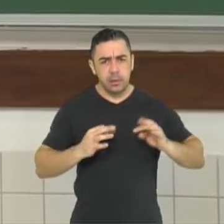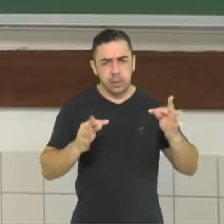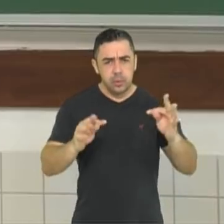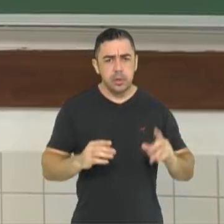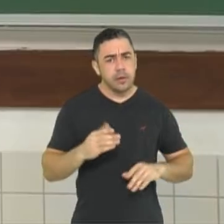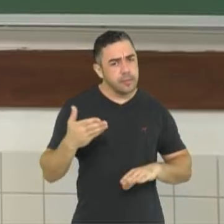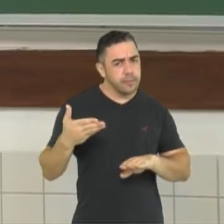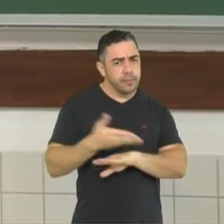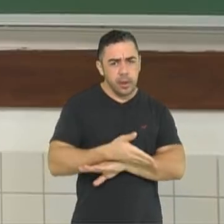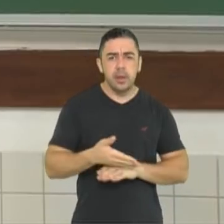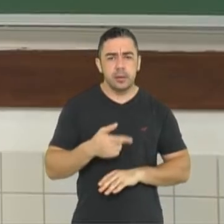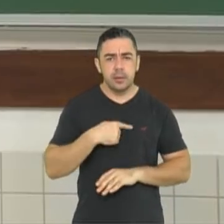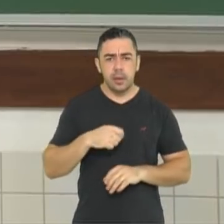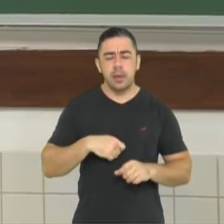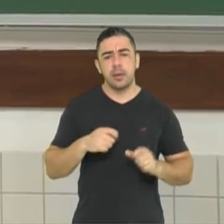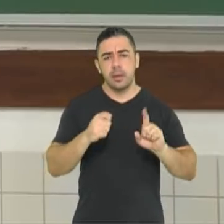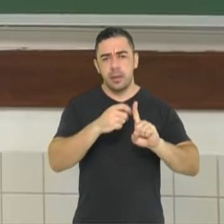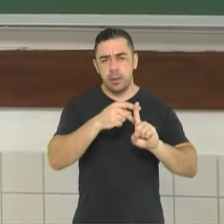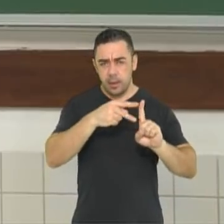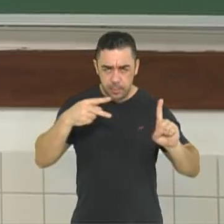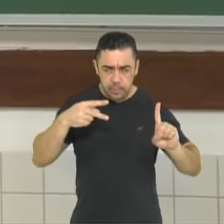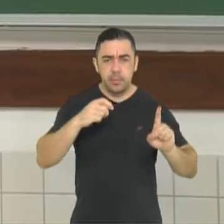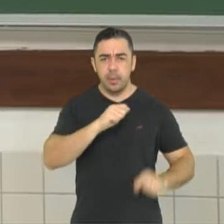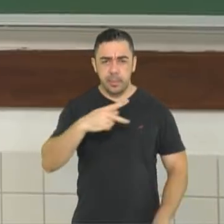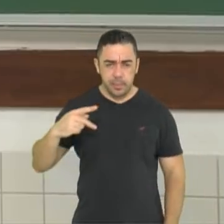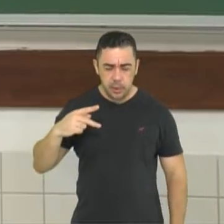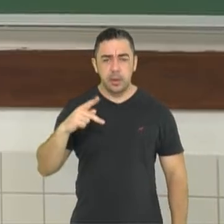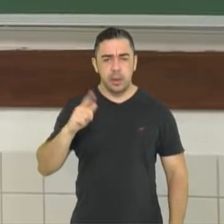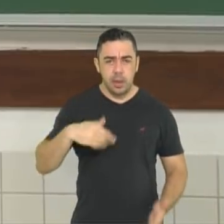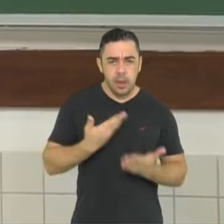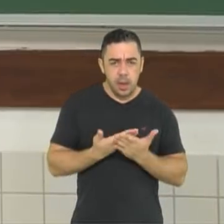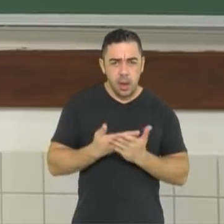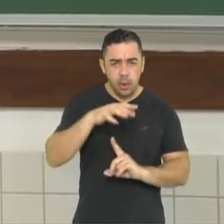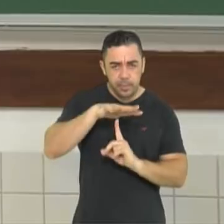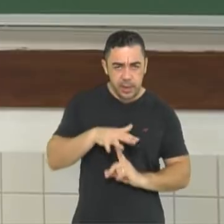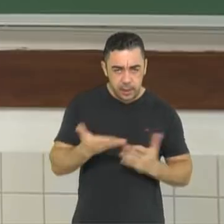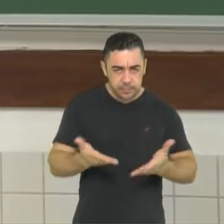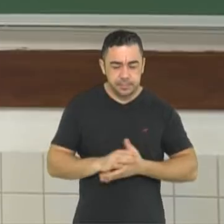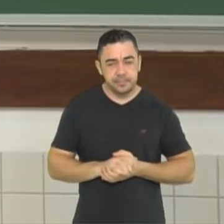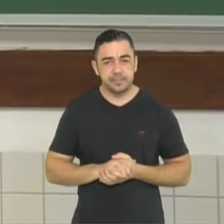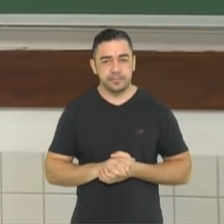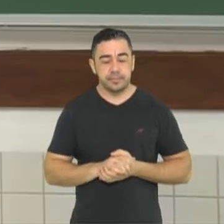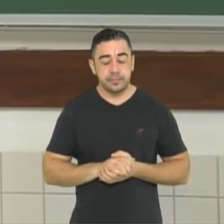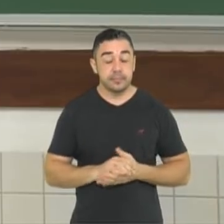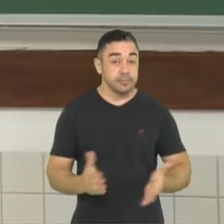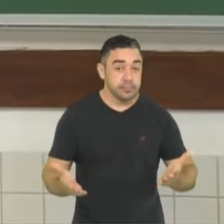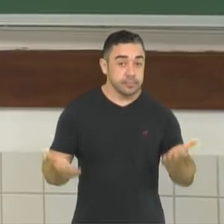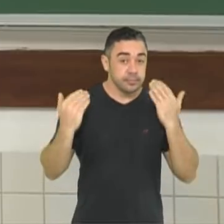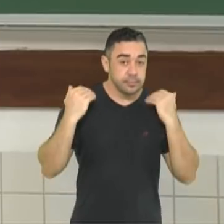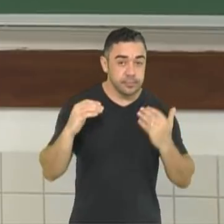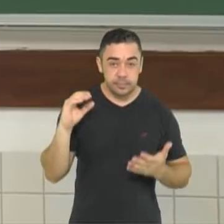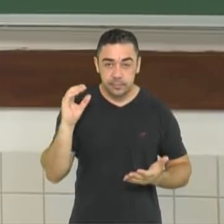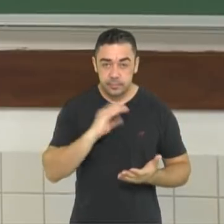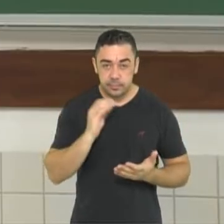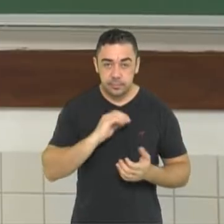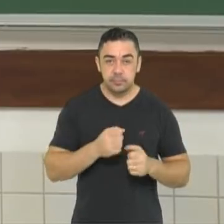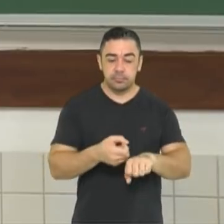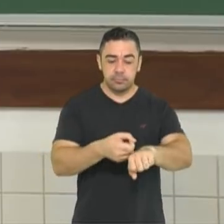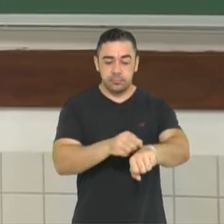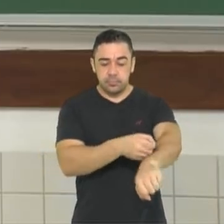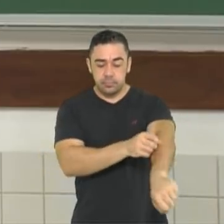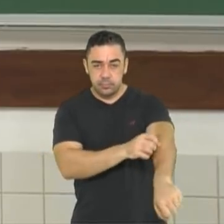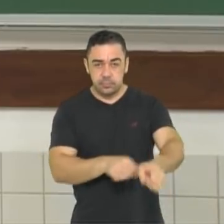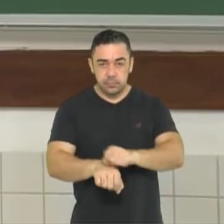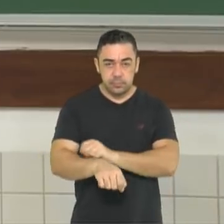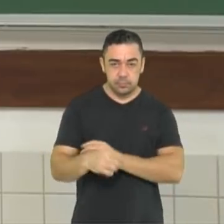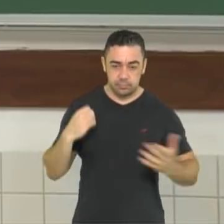o universo digital pedagógico do Aula Paraná. Sem mais delongas, como diriam os mais antigos, dobrem suas